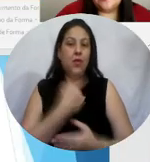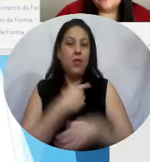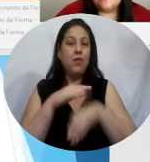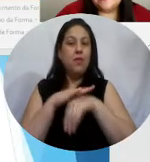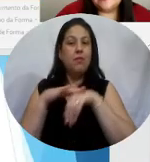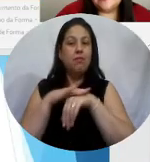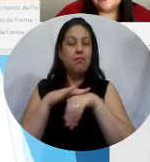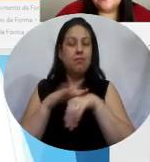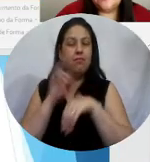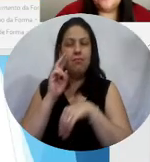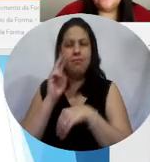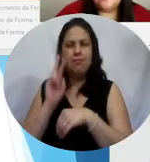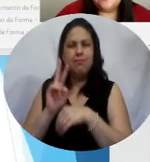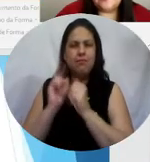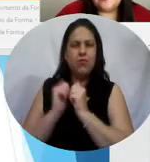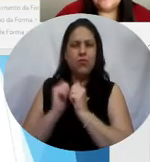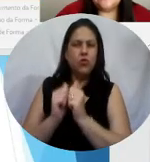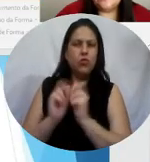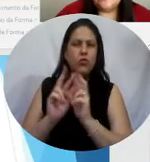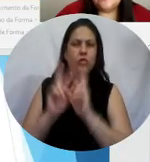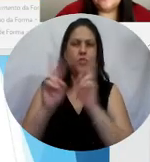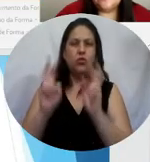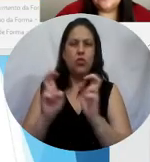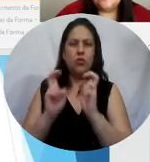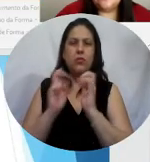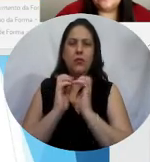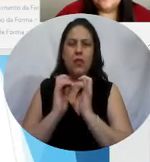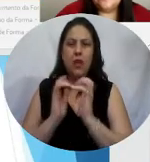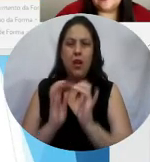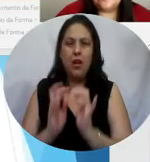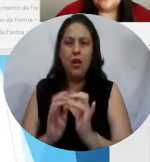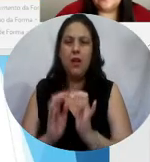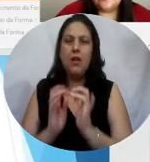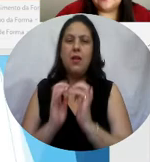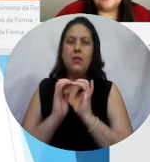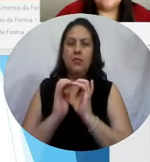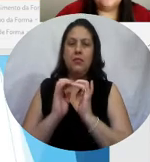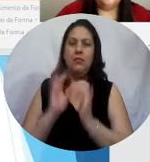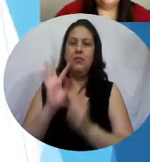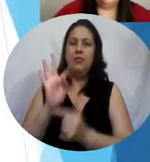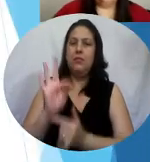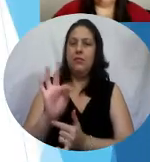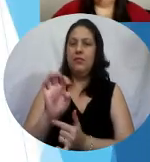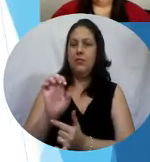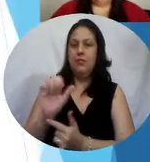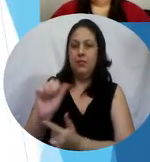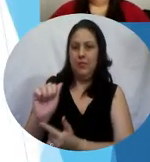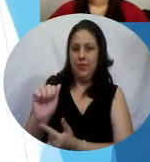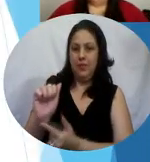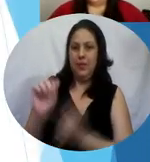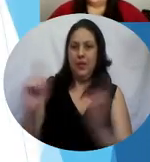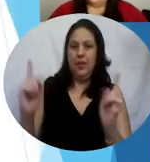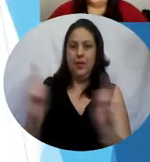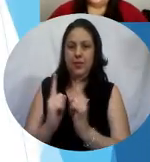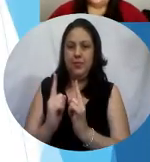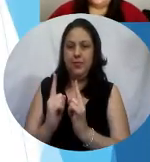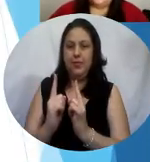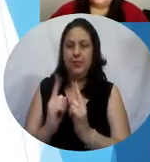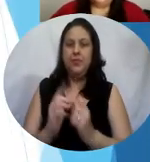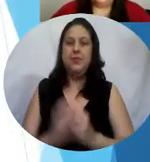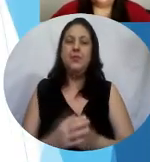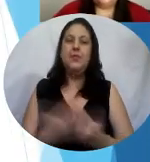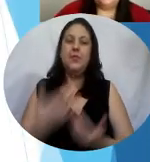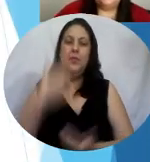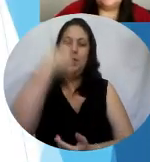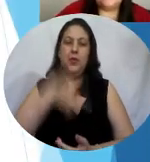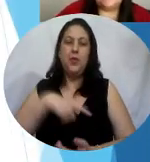possa ir conversando sobre o transtorno do espectro do autismo. Então, como eu já